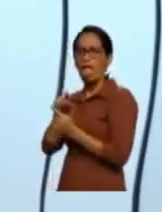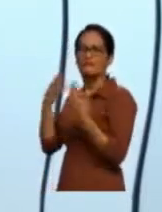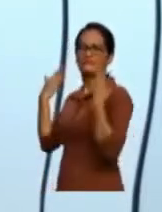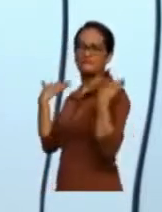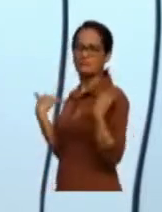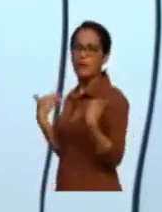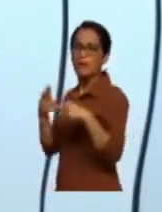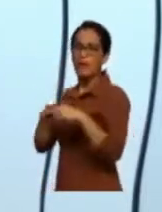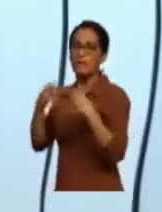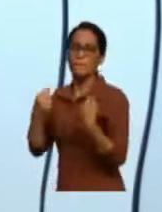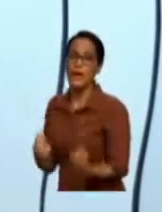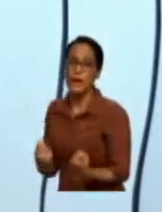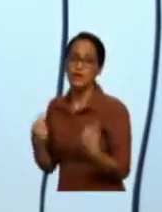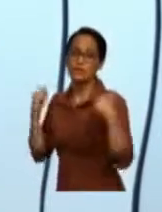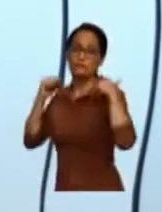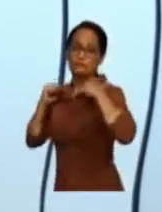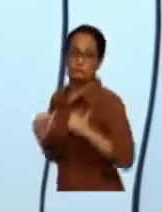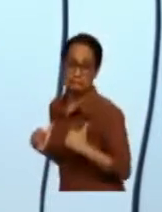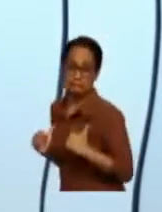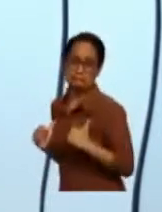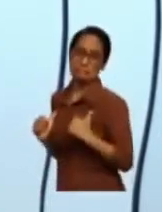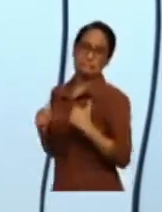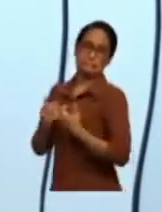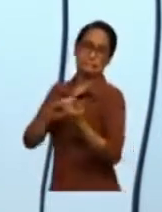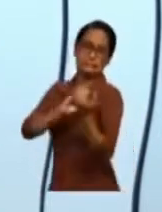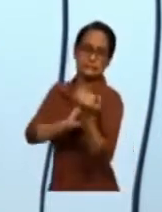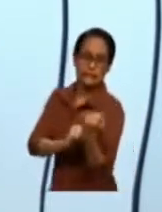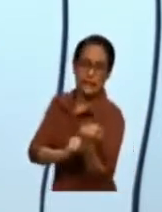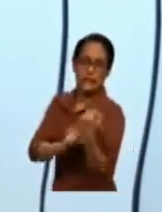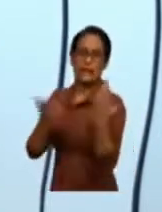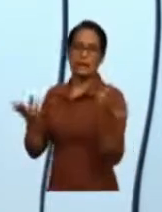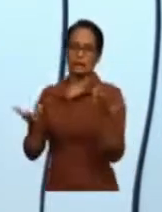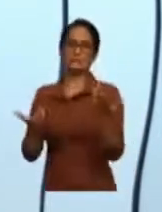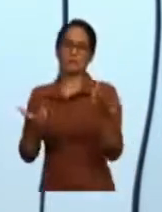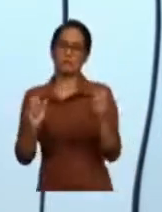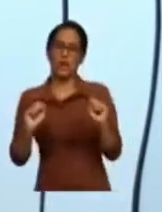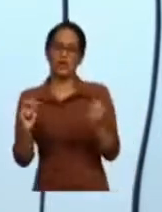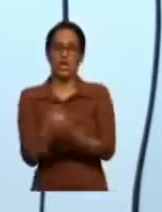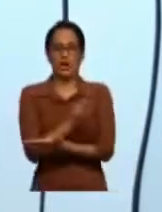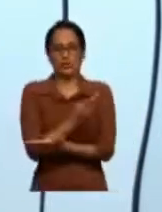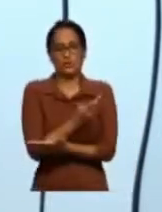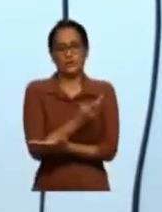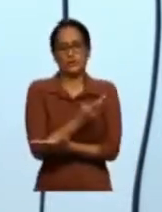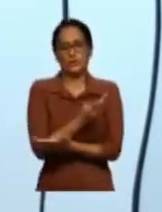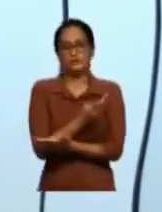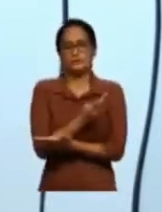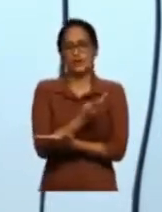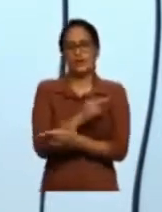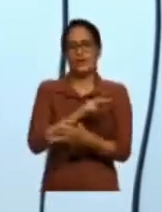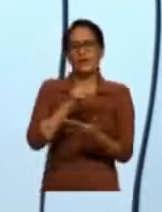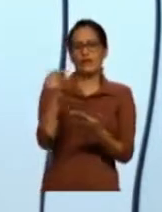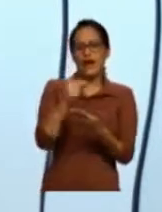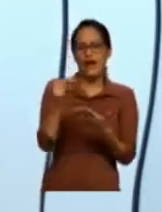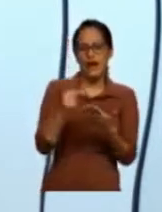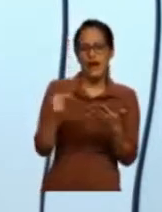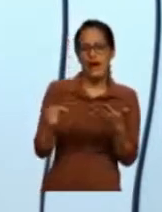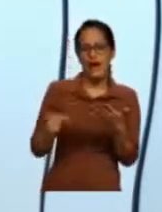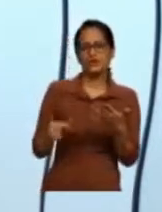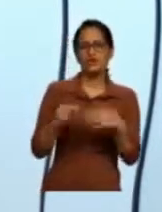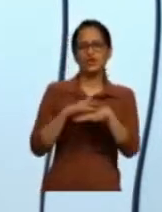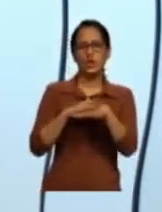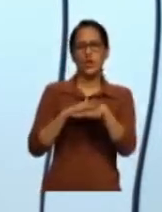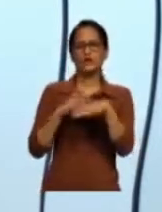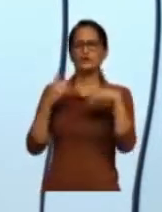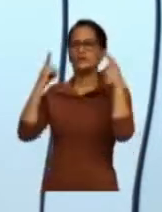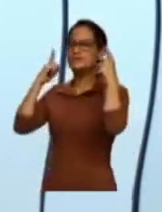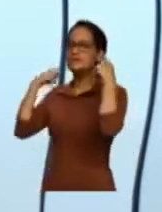pelo peso, carregar muito peso inadequado, e dentre outras doenças que podem ser acarretadas por